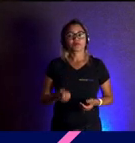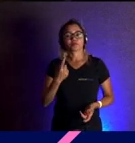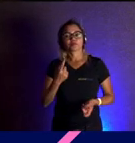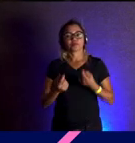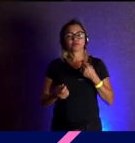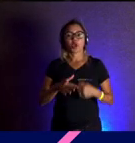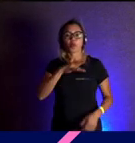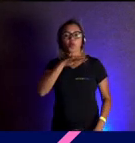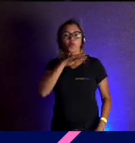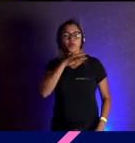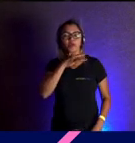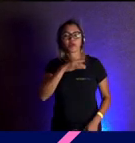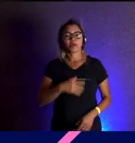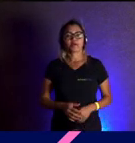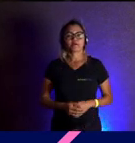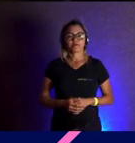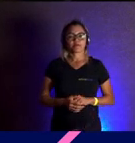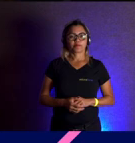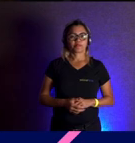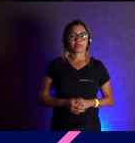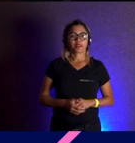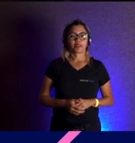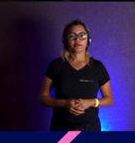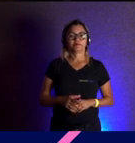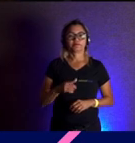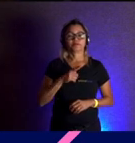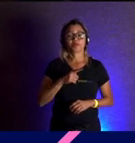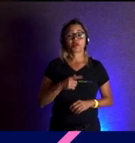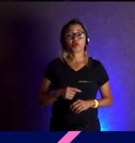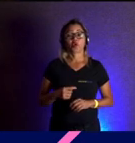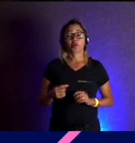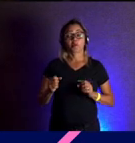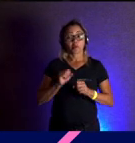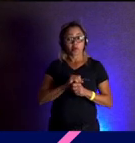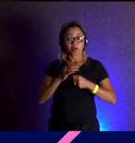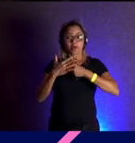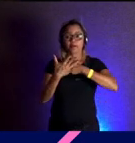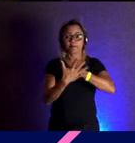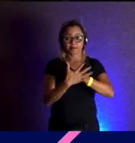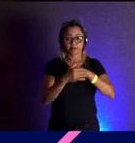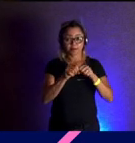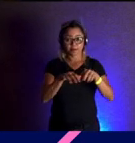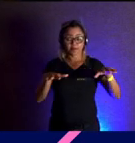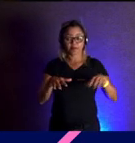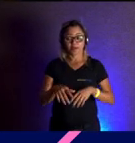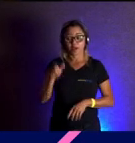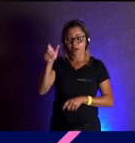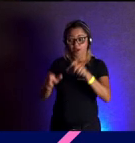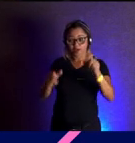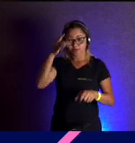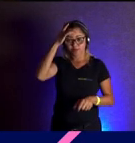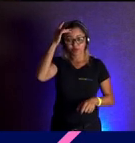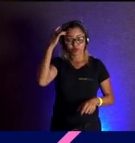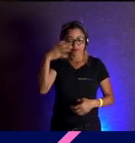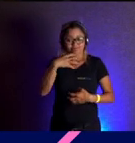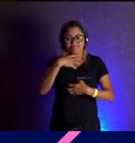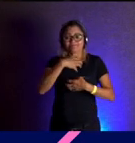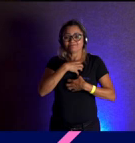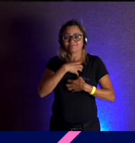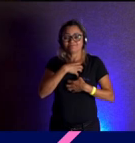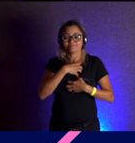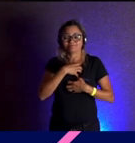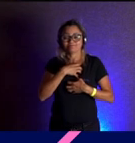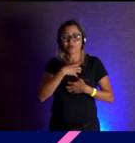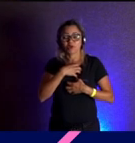algo ruim a nosso favor, né? Que é assim como a pandemia, a maioria das pessoas estão sentindo